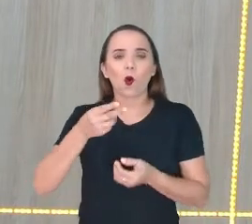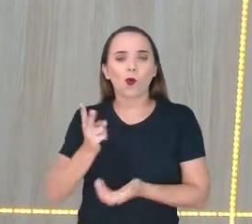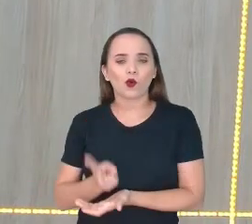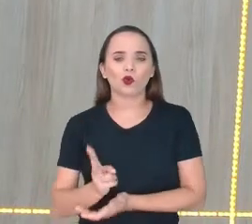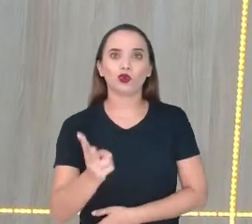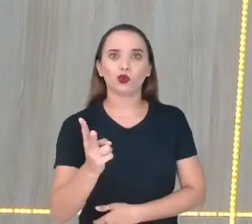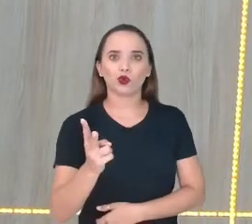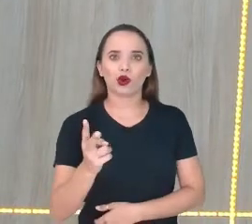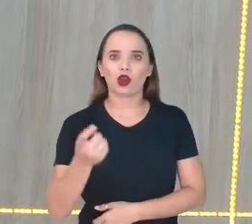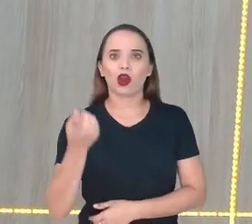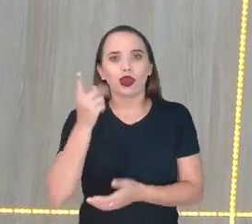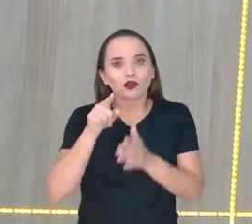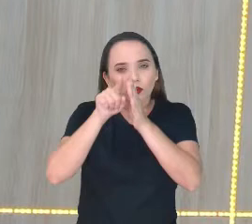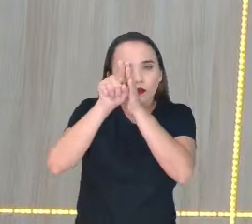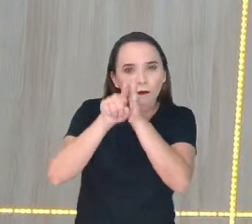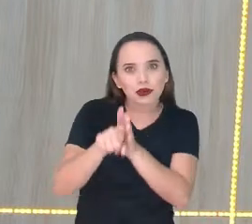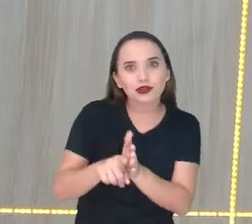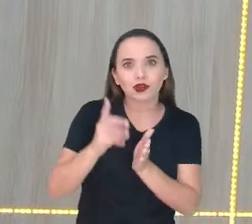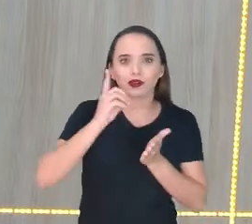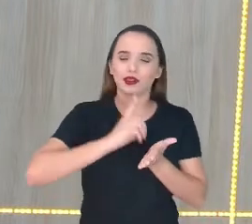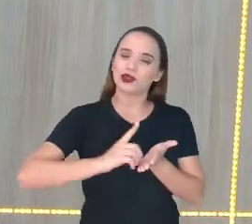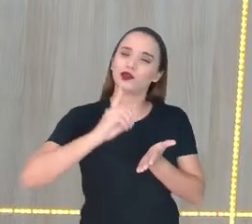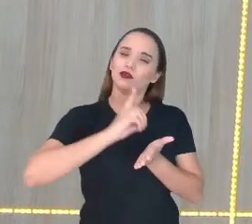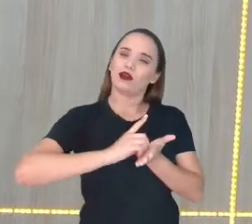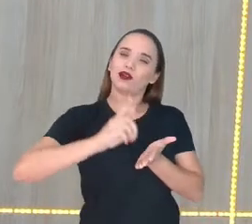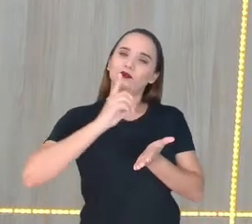é justamente essa pesquisa ao dicionário.